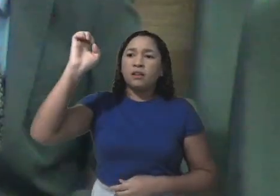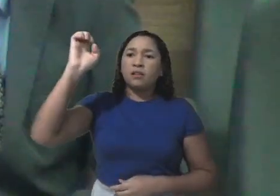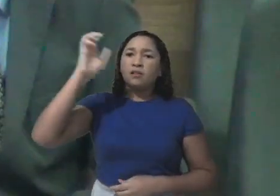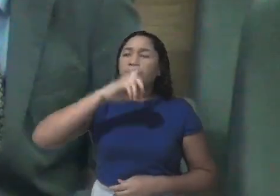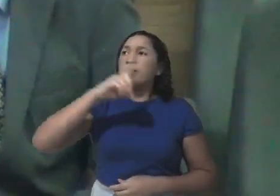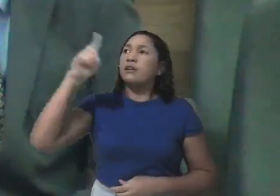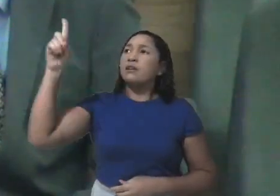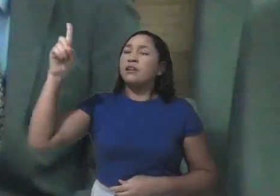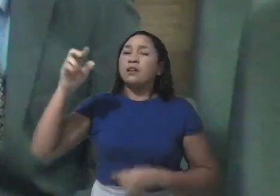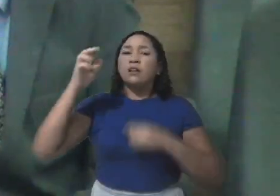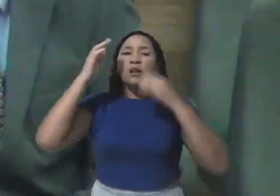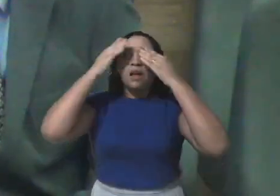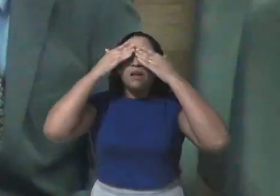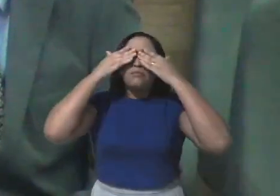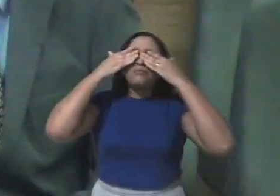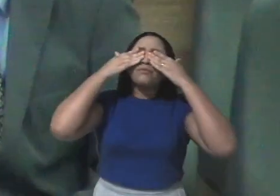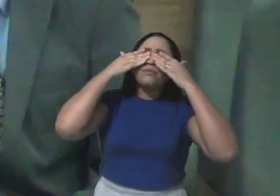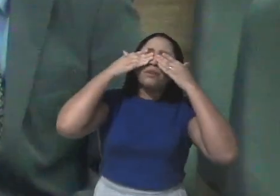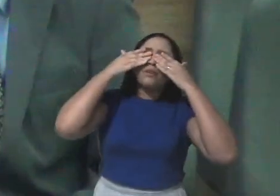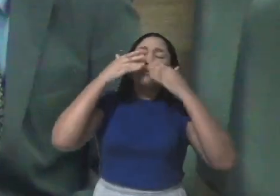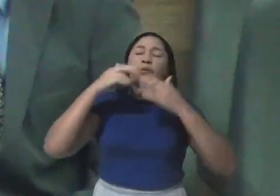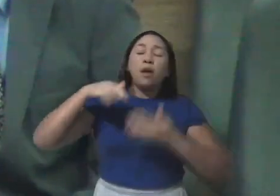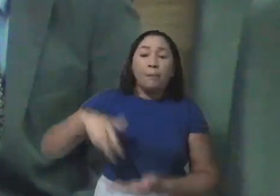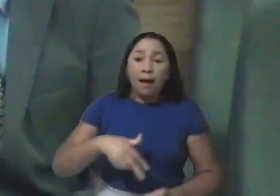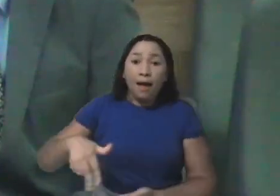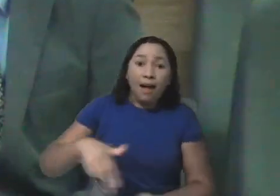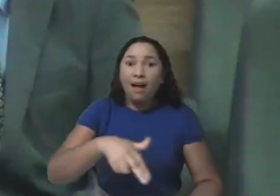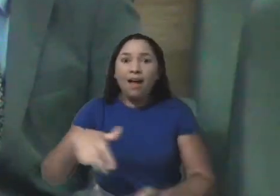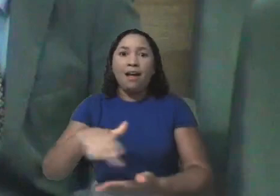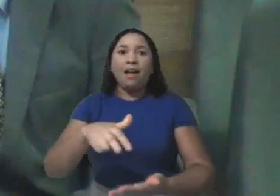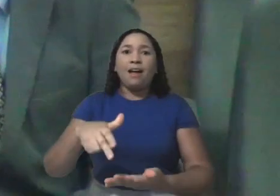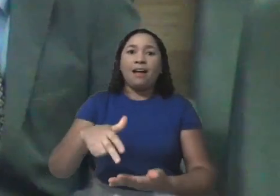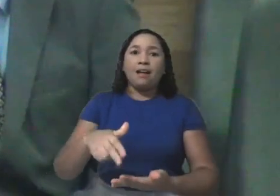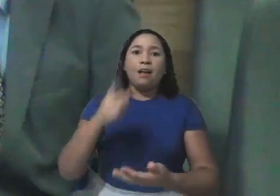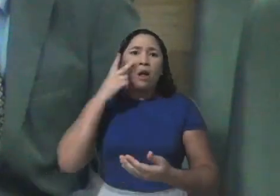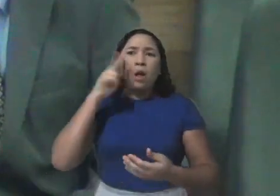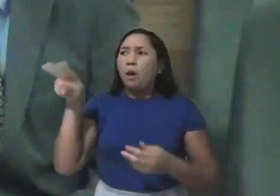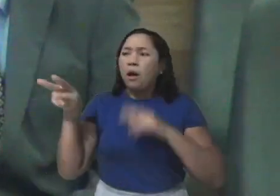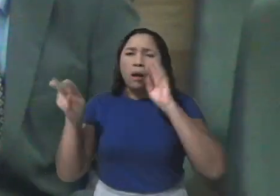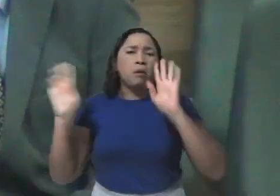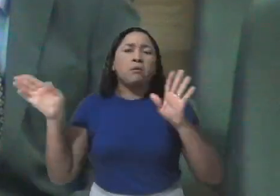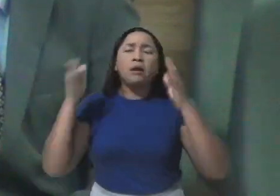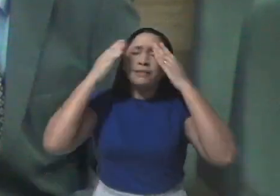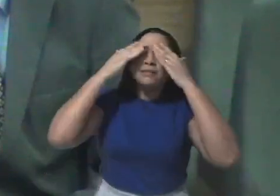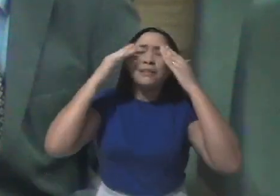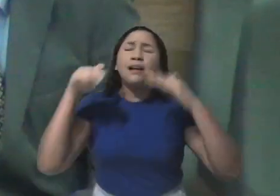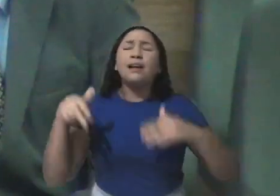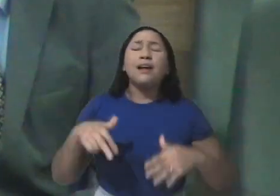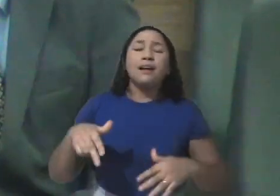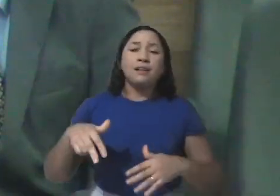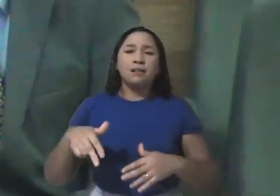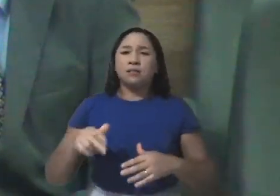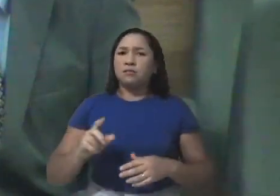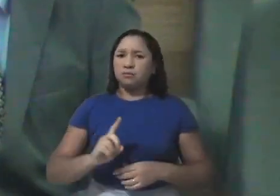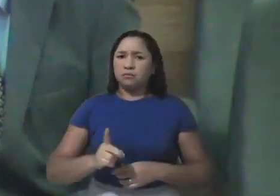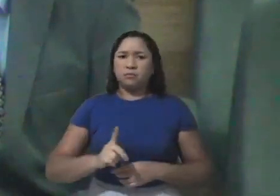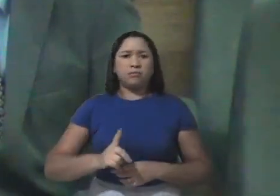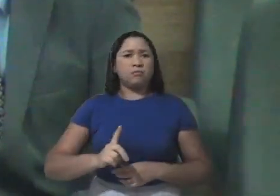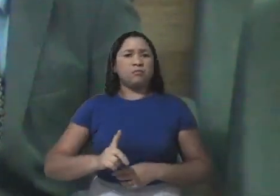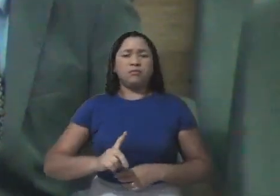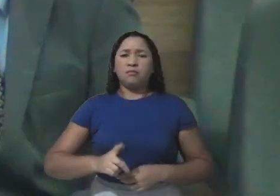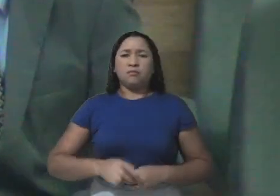correndo sem olhar para a rua, para os dois lados, que Deus vai impedir de um carro me atropelar, não. A fé